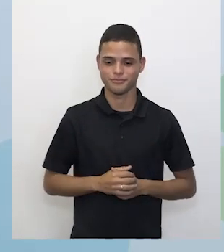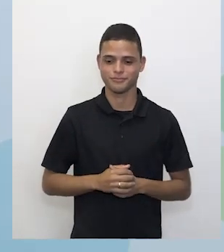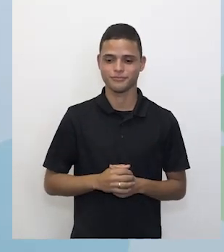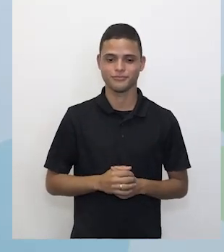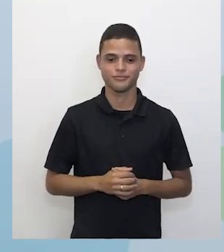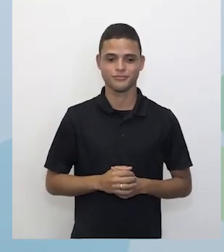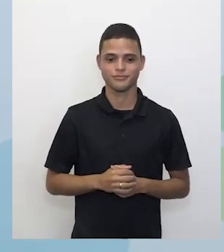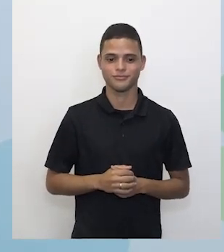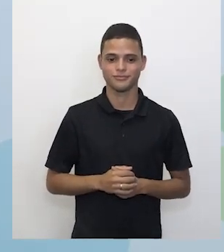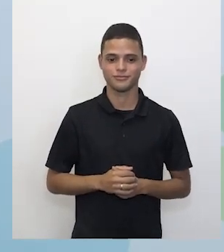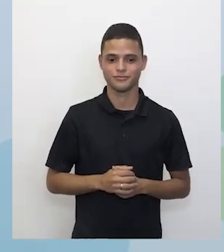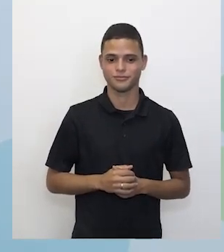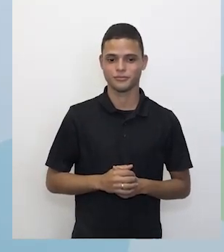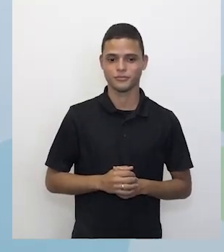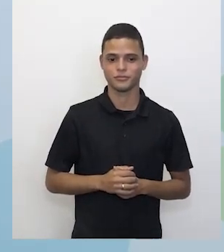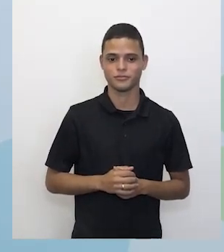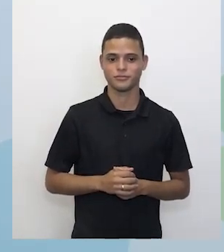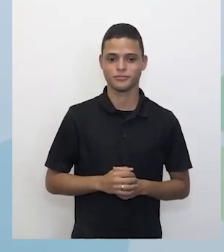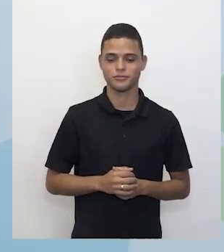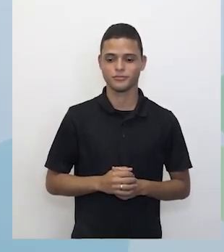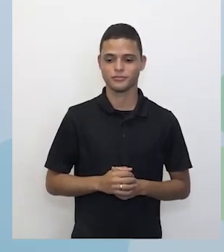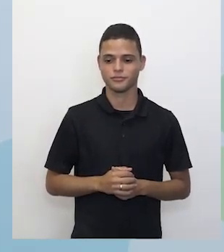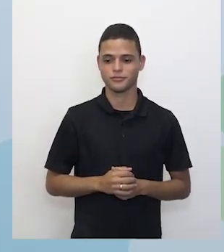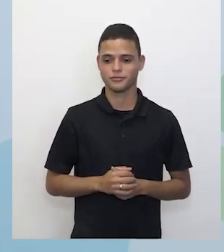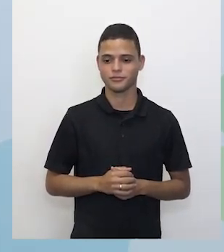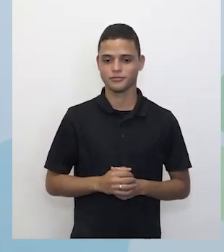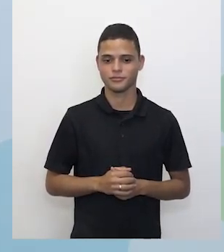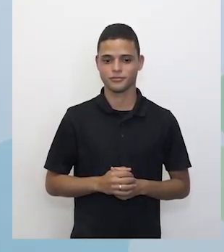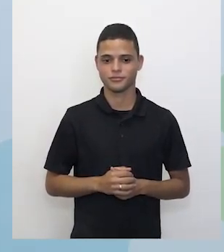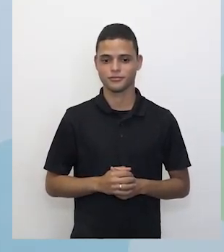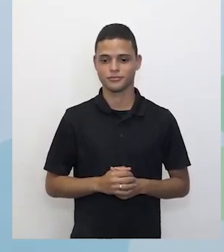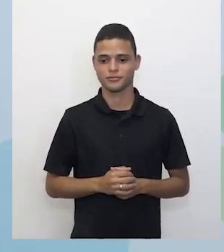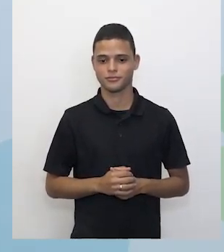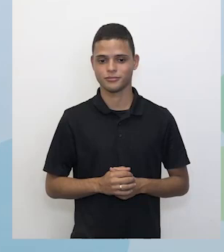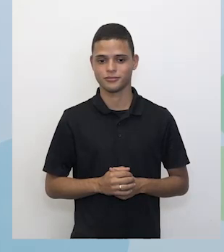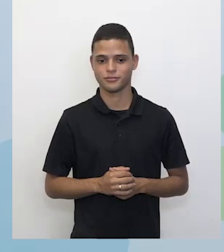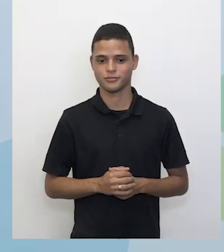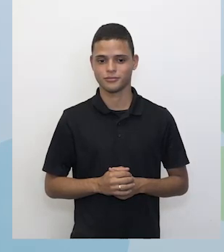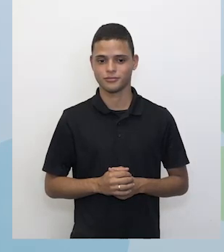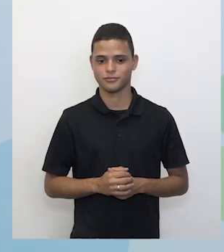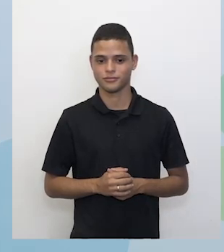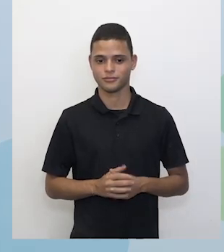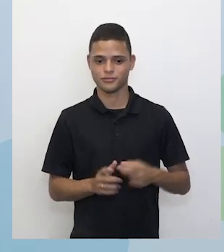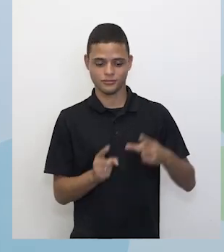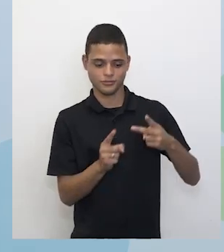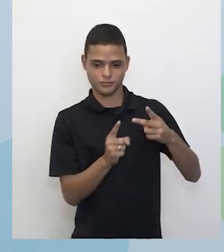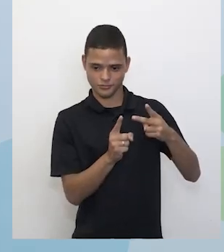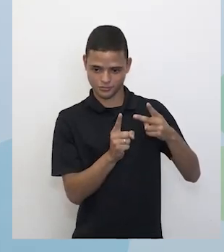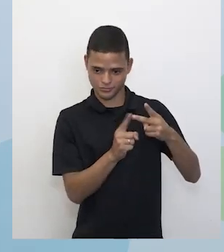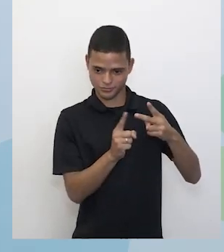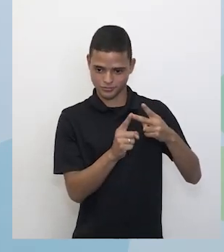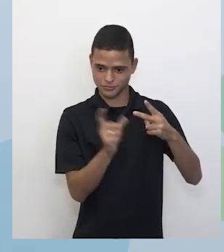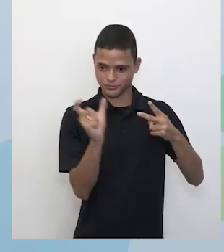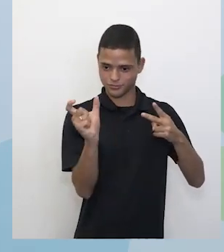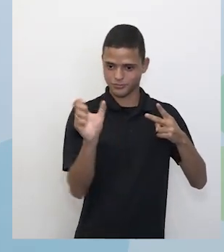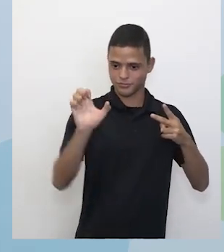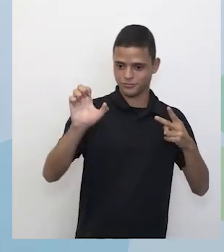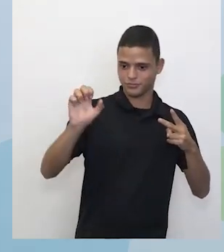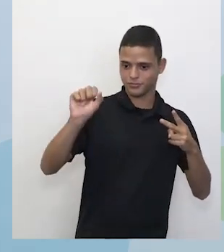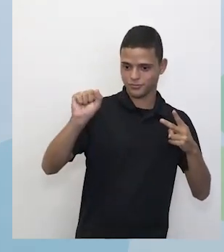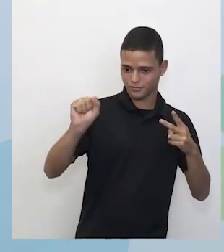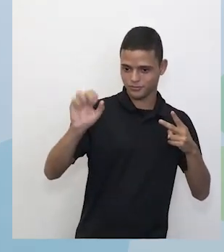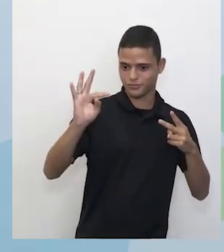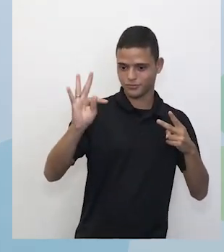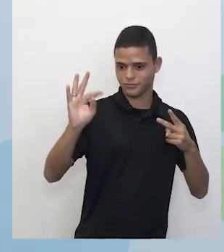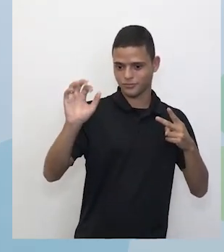Perfeito, perfeito, Matheus. E aí a gente tem também o termo, palavra-chave, Estado. Você pode nos auxiliar?